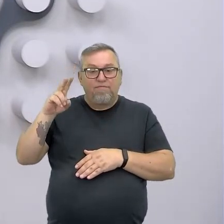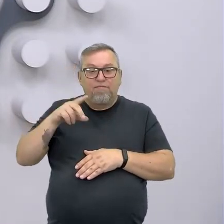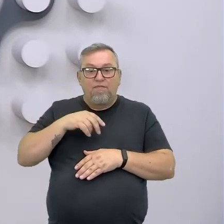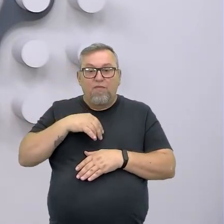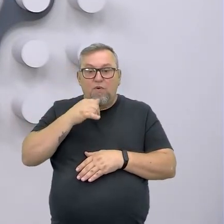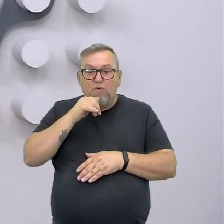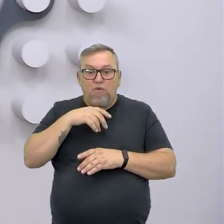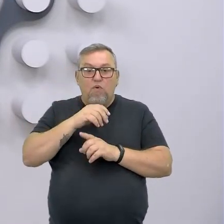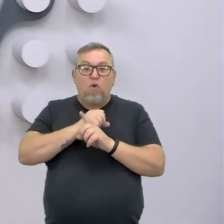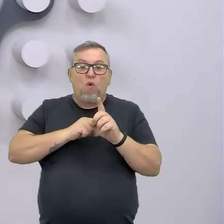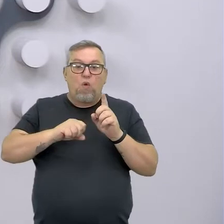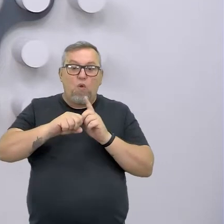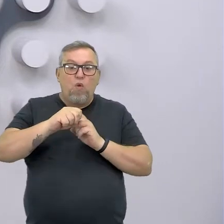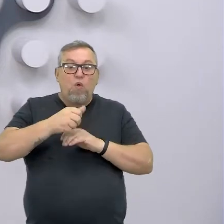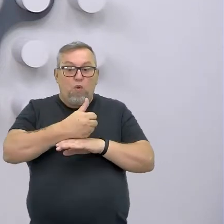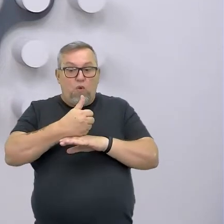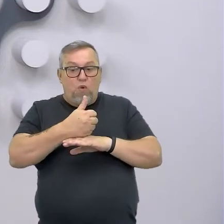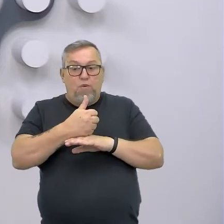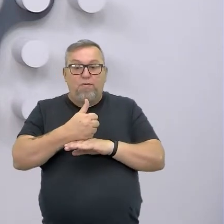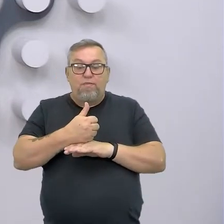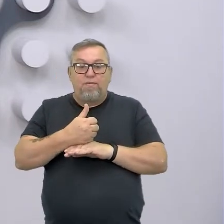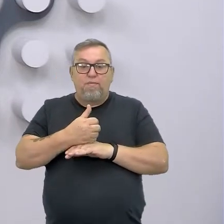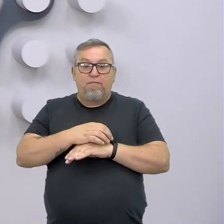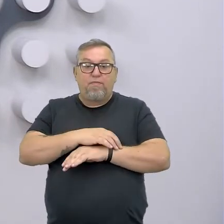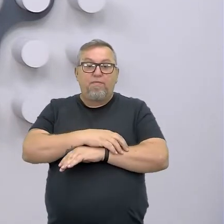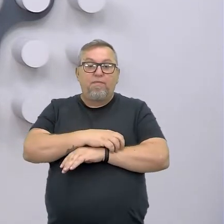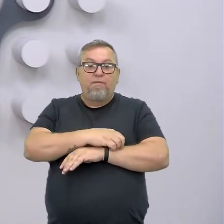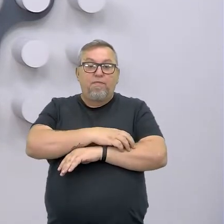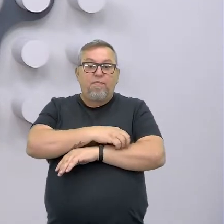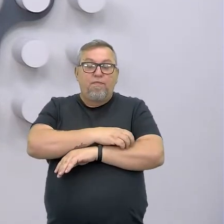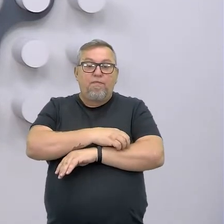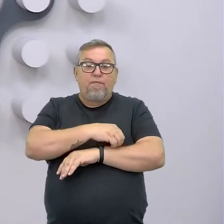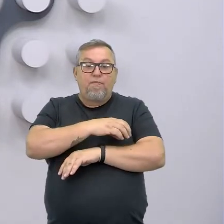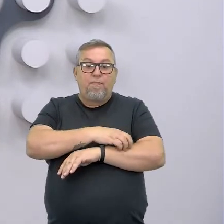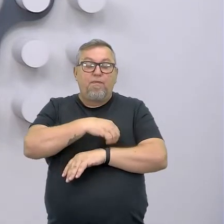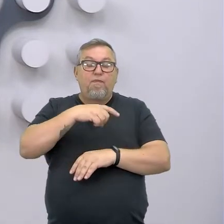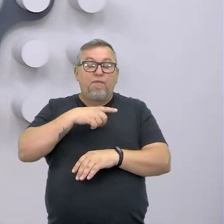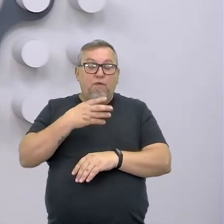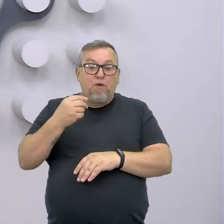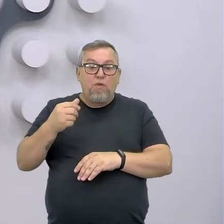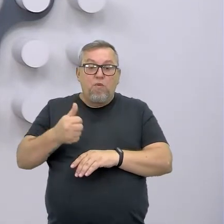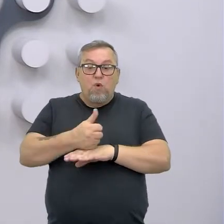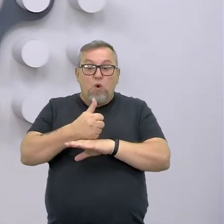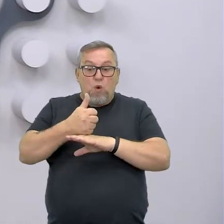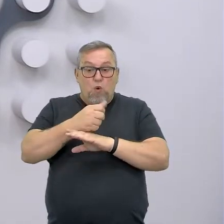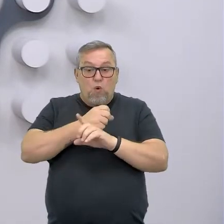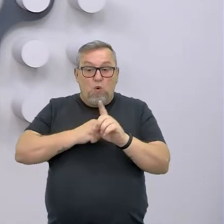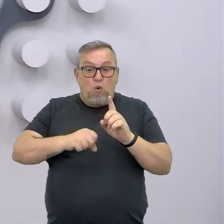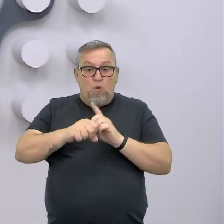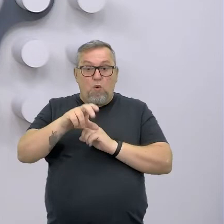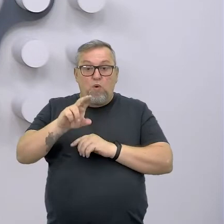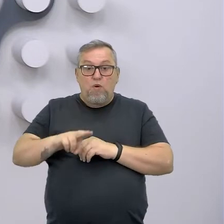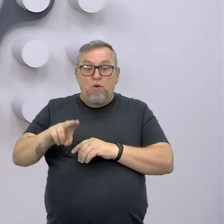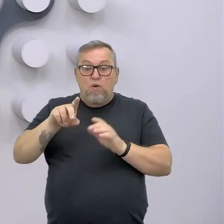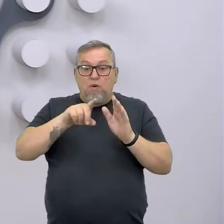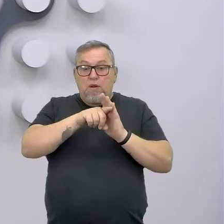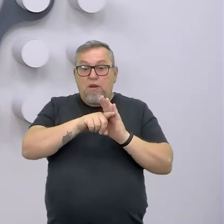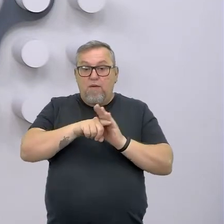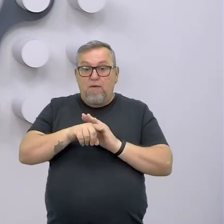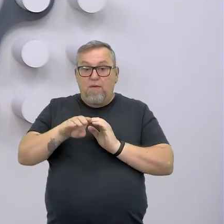eu sou sociólogo, né? É um sociólogo, existem muitos sociólogos que também usam o recurso da